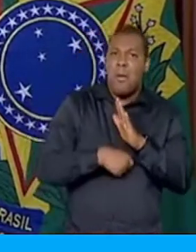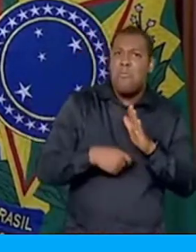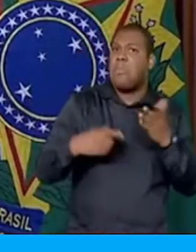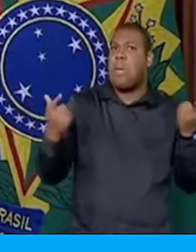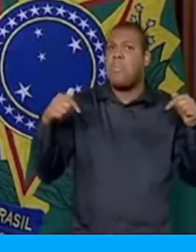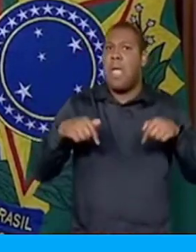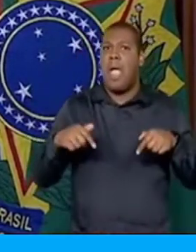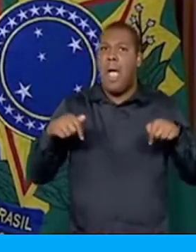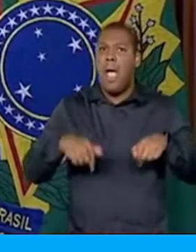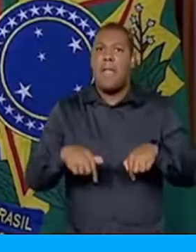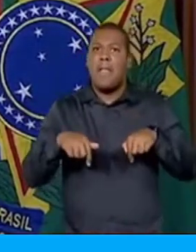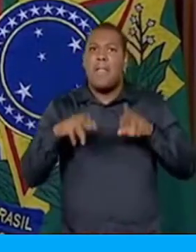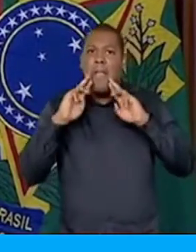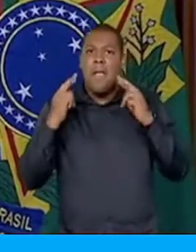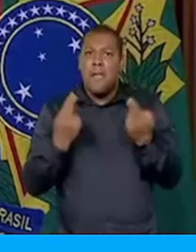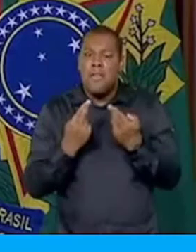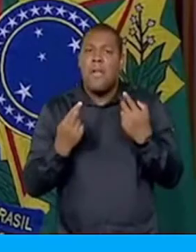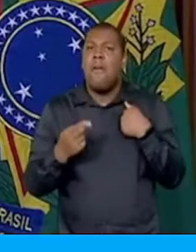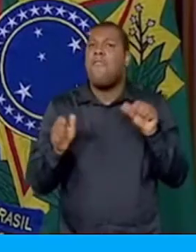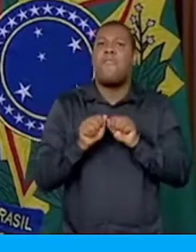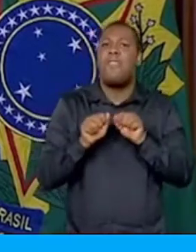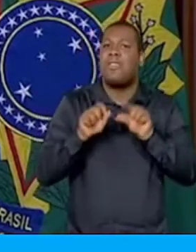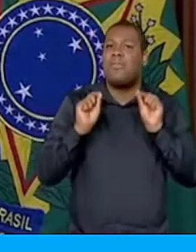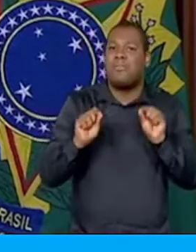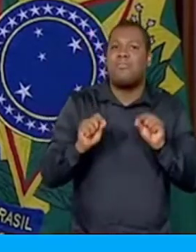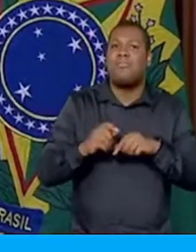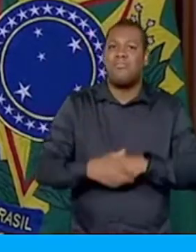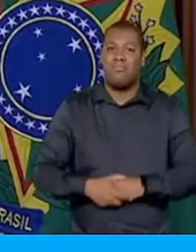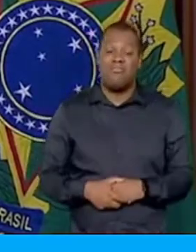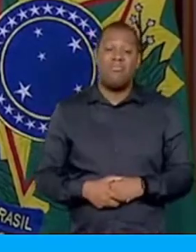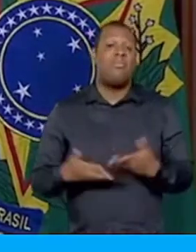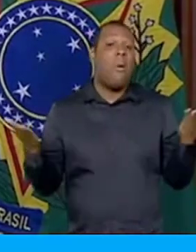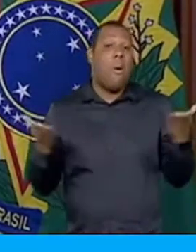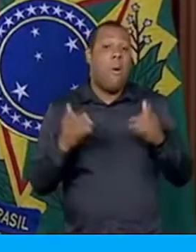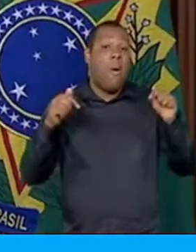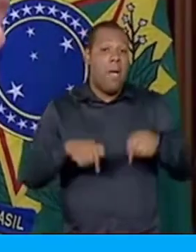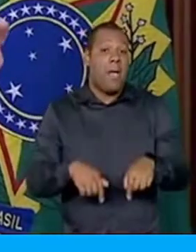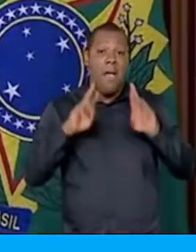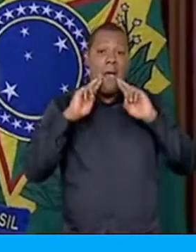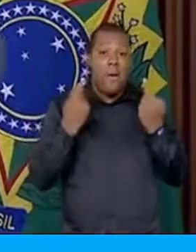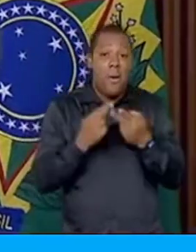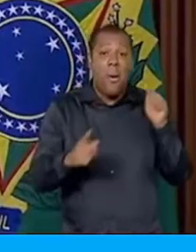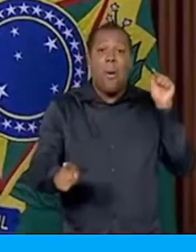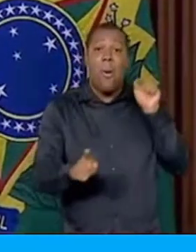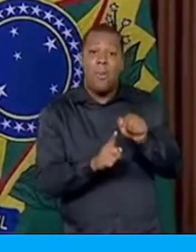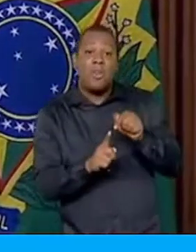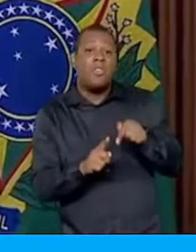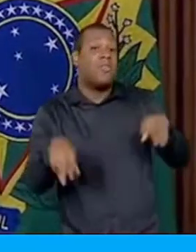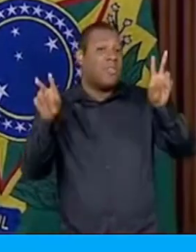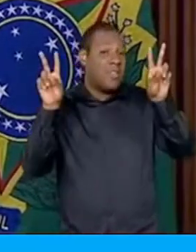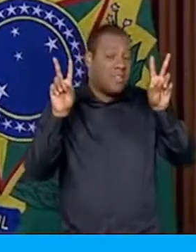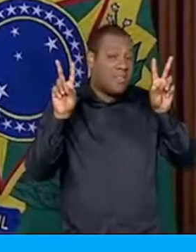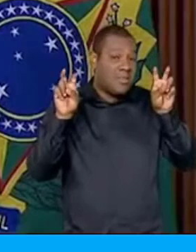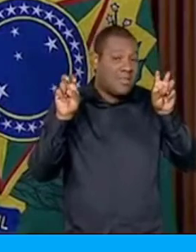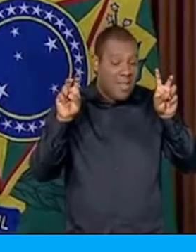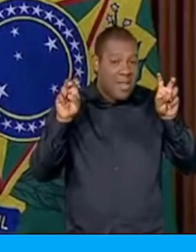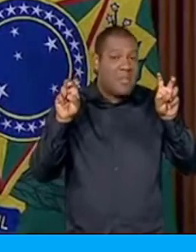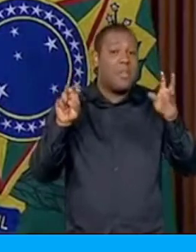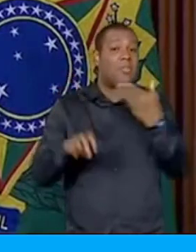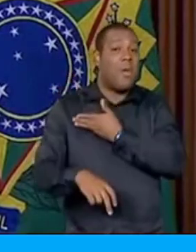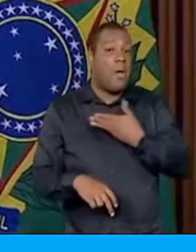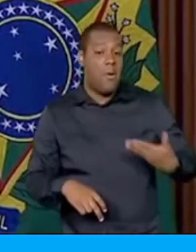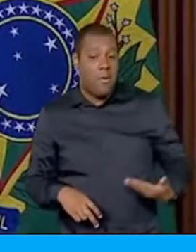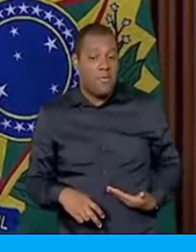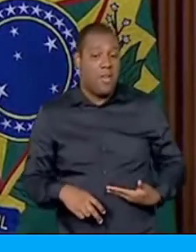reunião. E eu vou fazer só isso. Fazer uma discussão sobre o governo. Agora nós vamos mostrar para vocês,